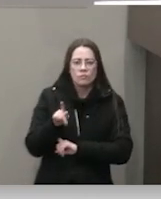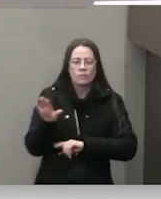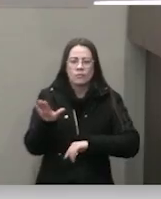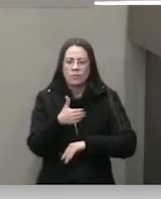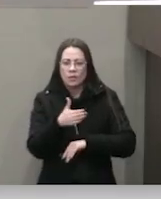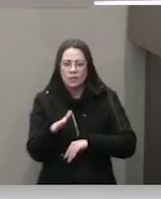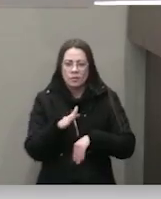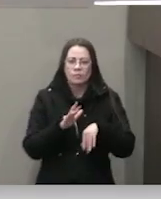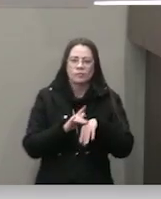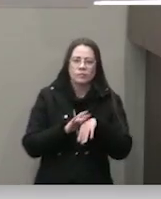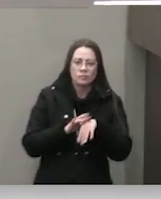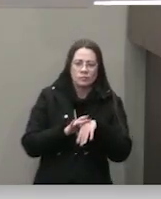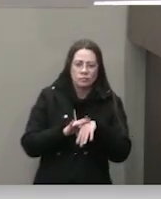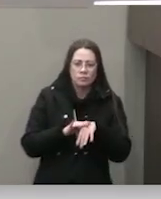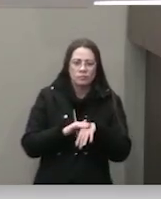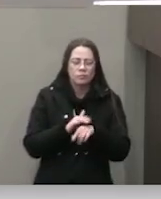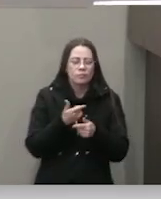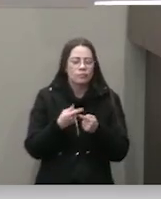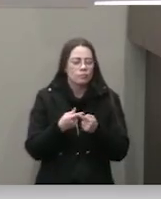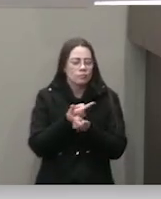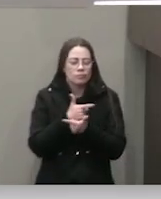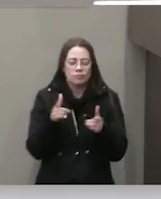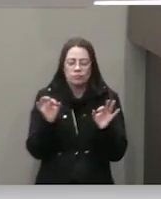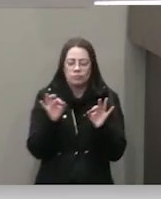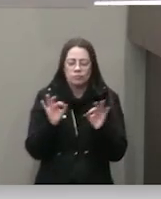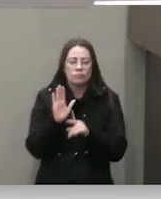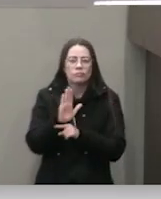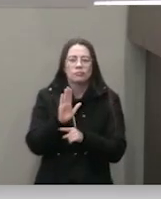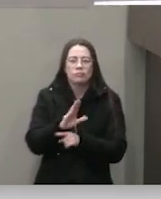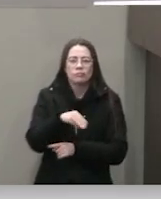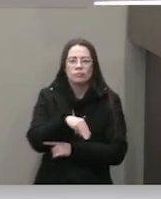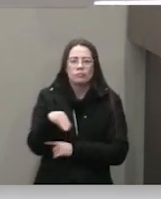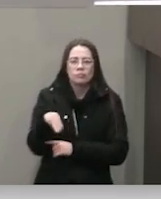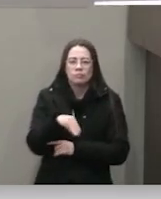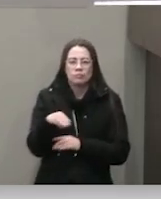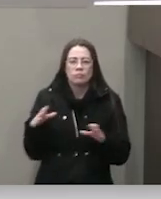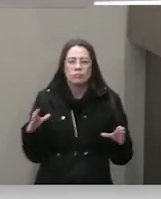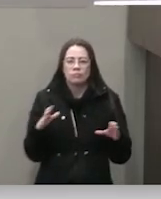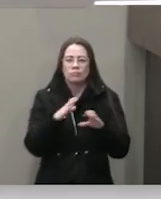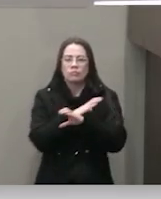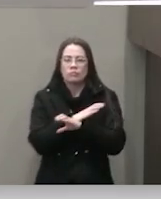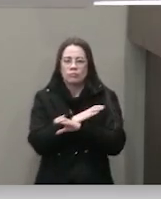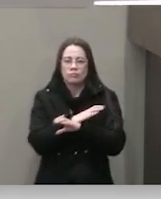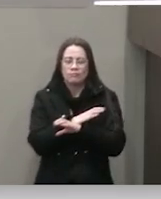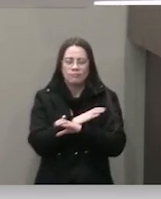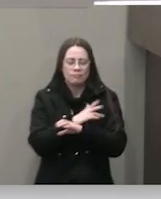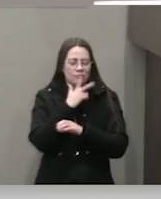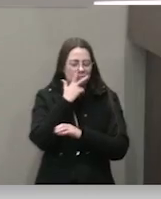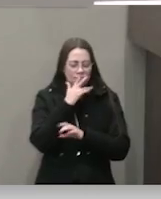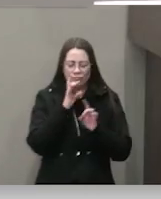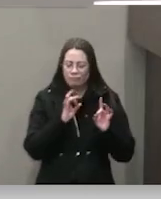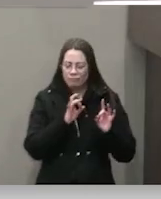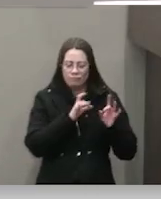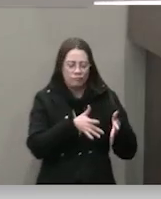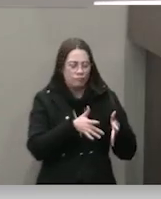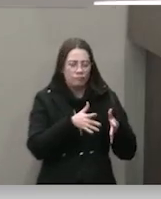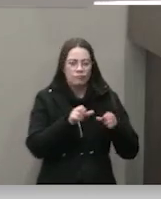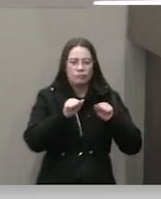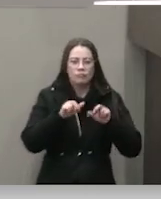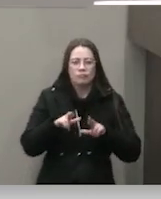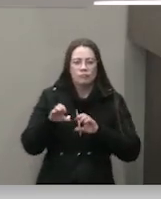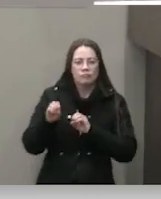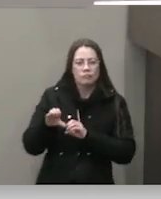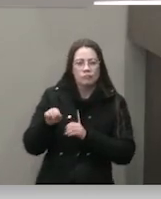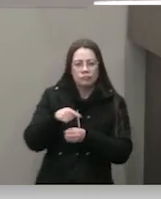adoece, muitas vezes sem monitoria. Então, pelo que eu estou vendo aqui, é um total descaso com a educação do